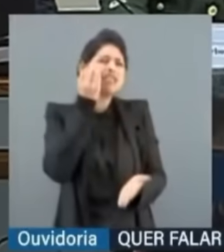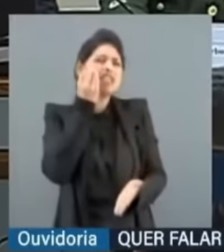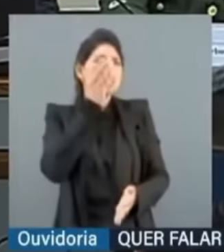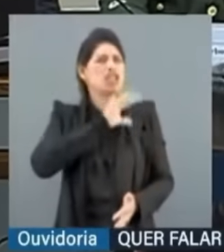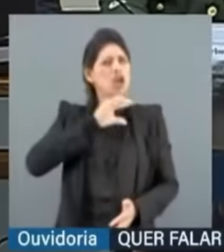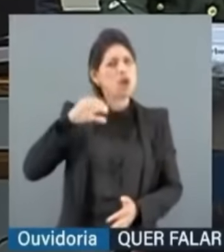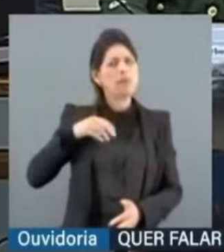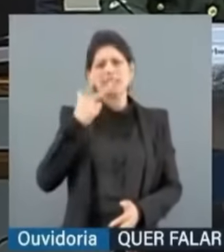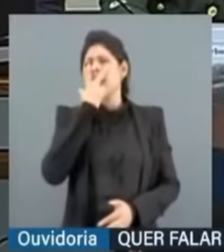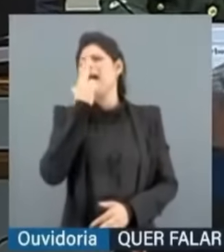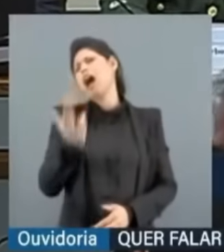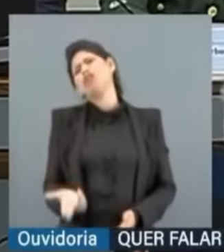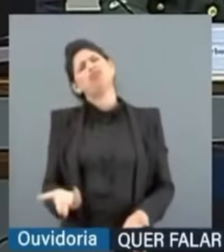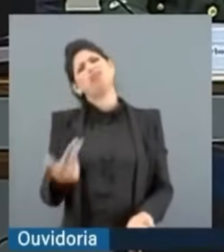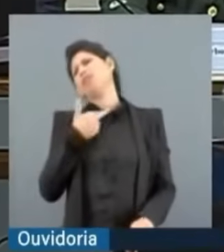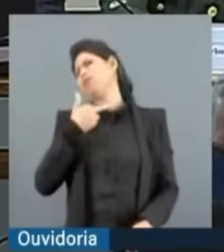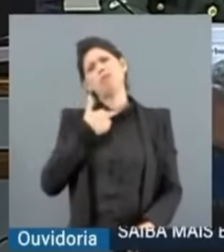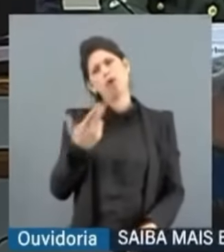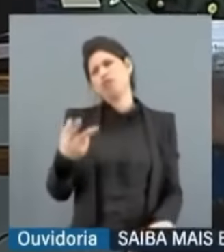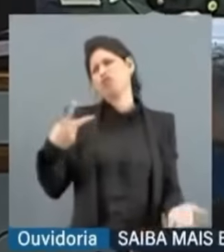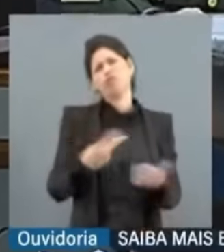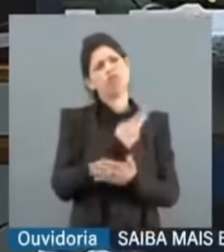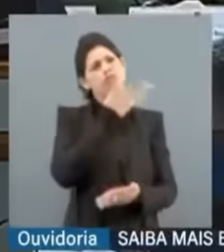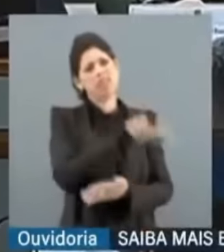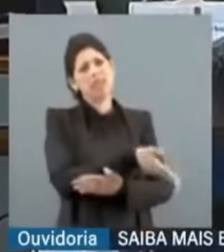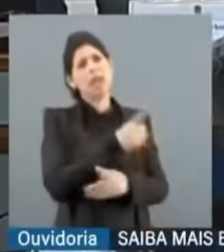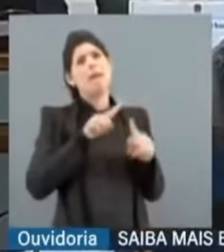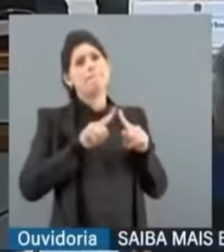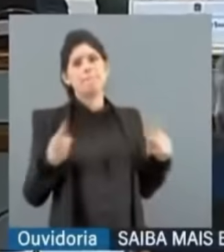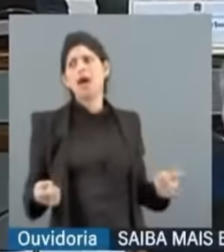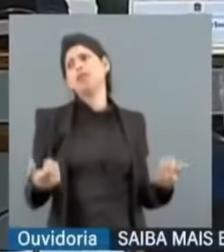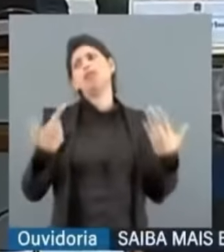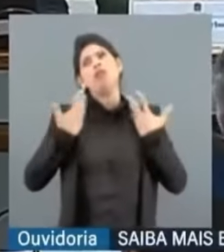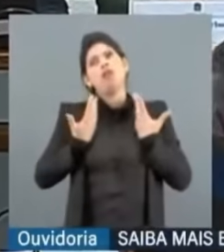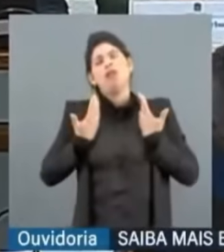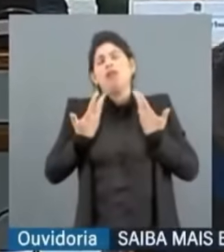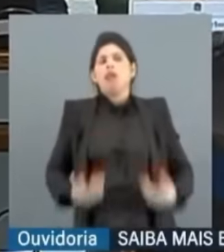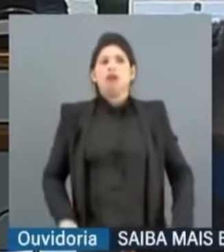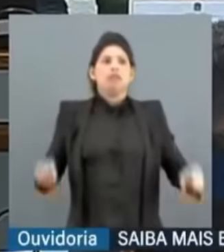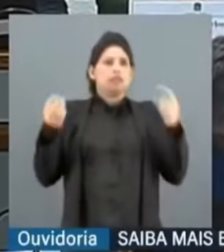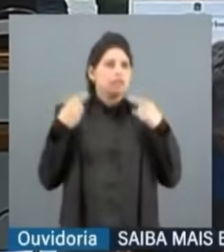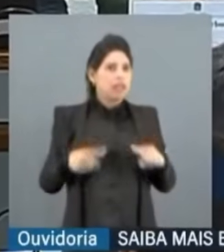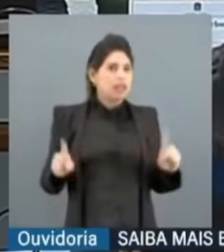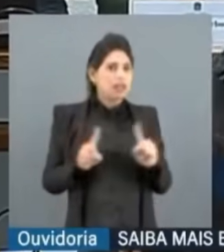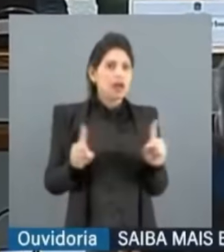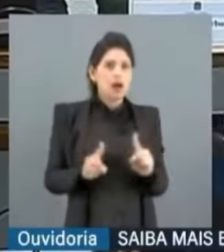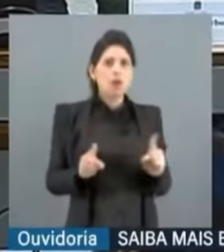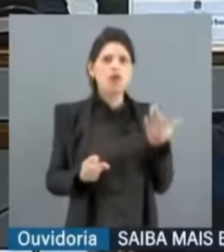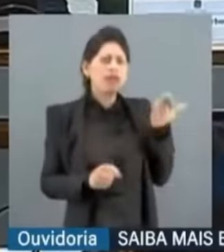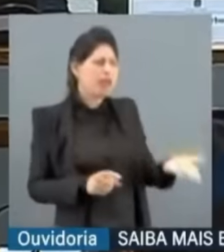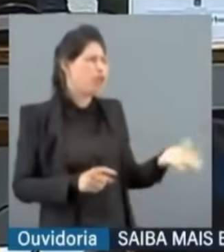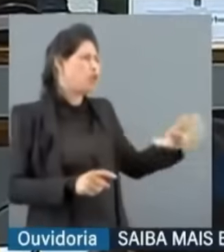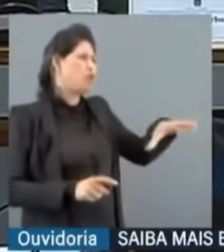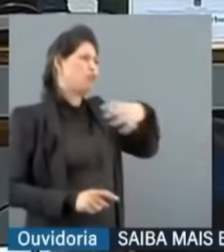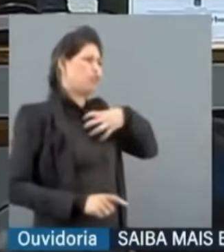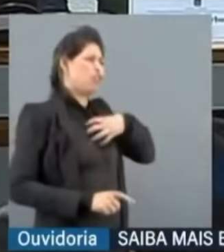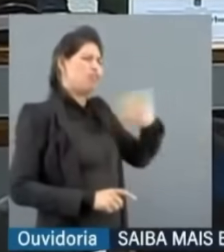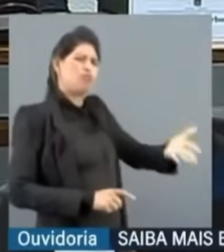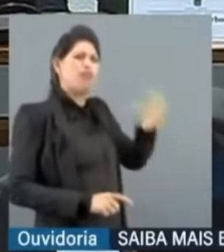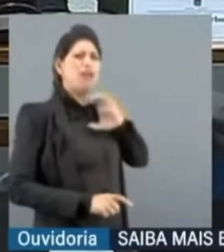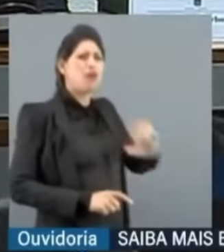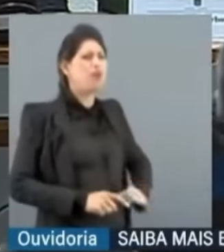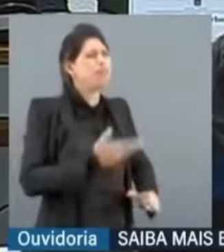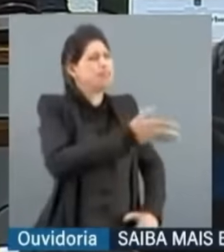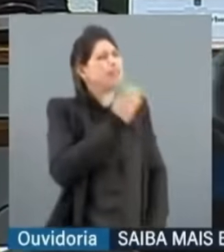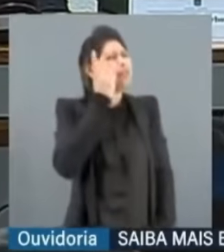acho que a gente não pode chegar a esse extremo na comissão. Agora, não dá também para banalizar e aceitar uma atitude com todo o respeito do deputado